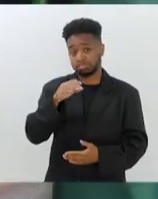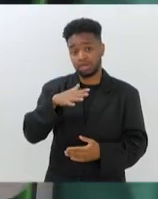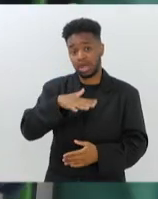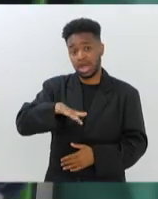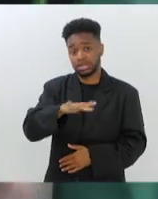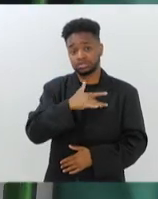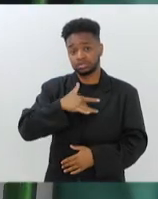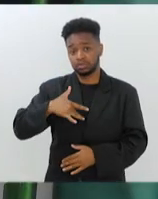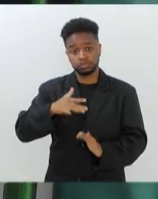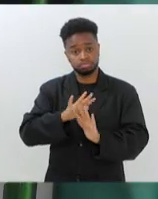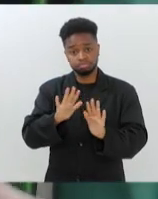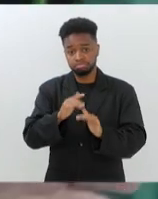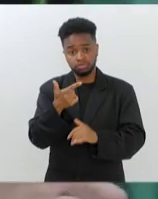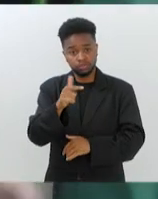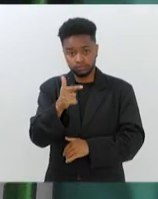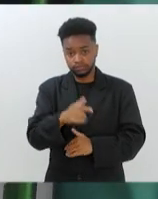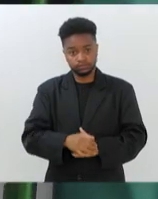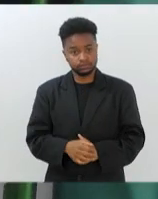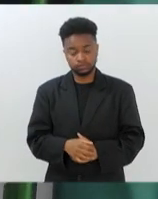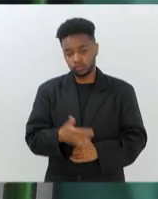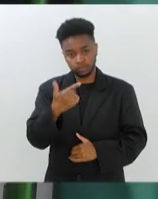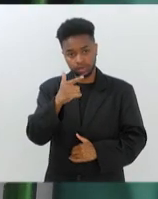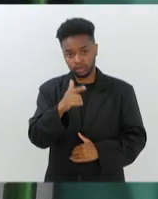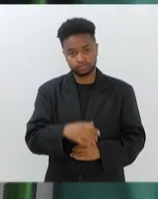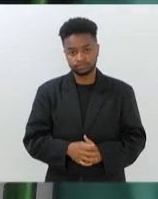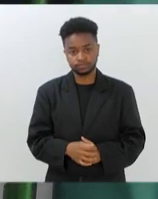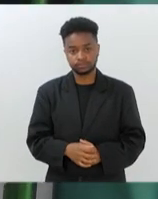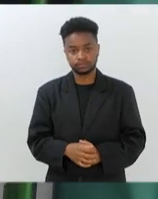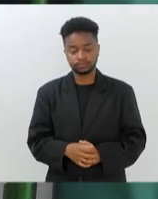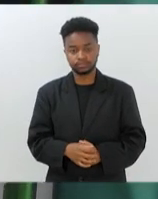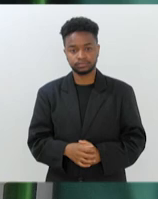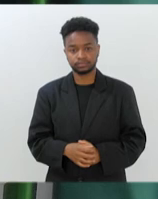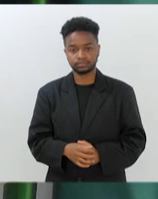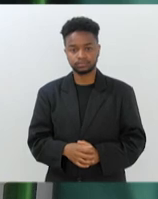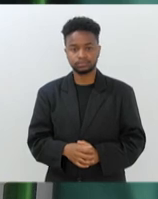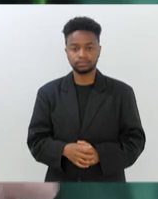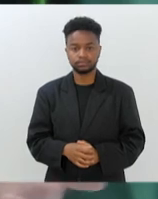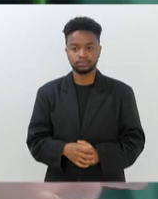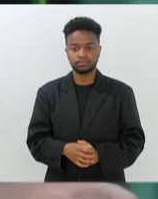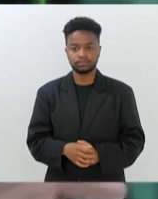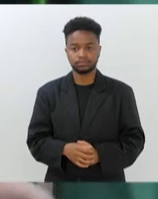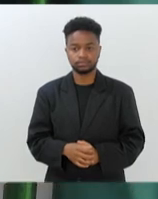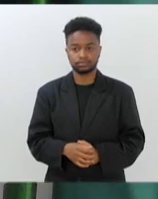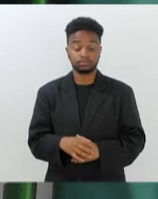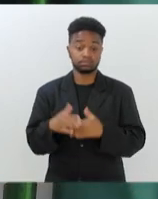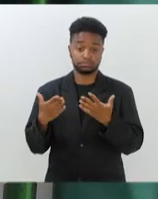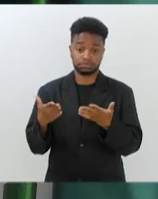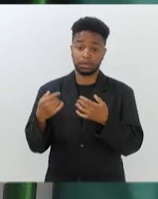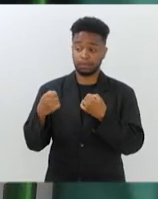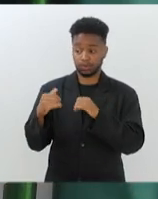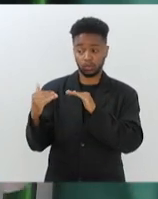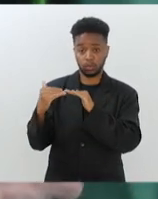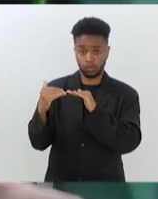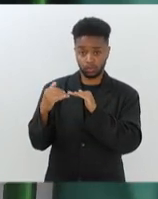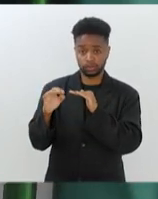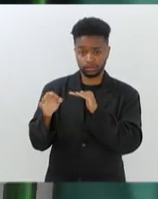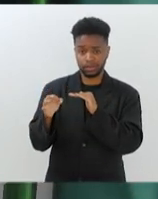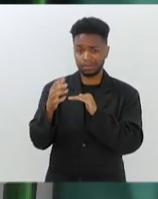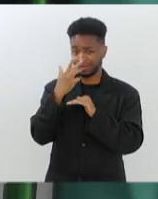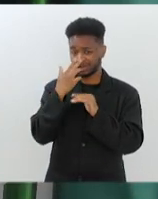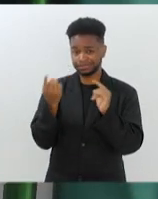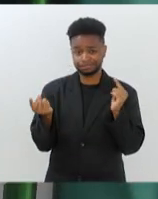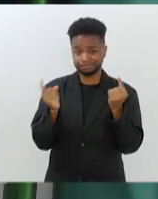saúde não ouvi Então existe esse Patrocínio E aí você há de convir que isso é uma inversão de